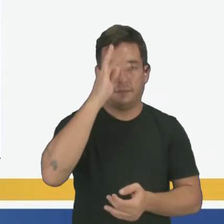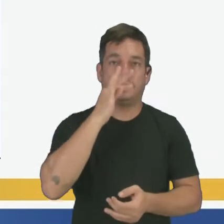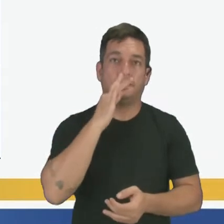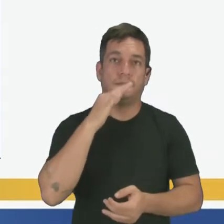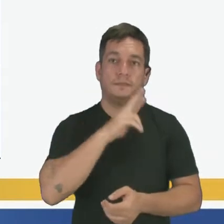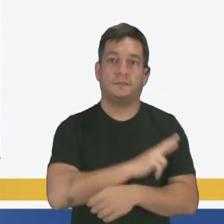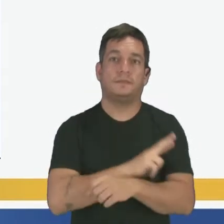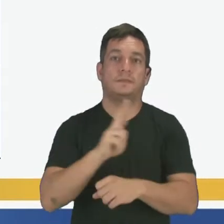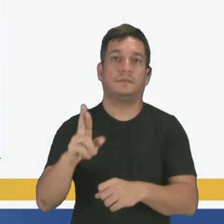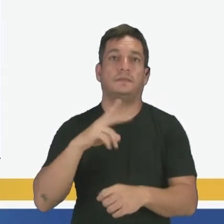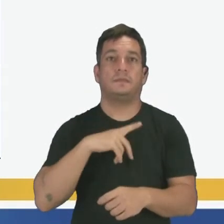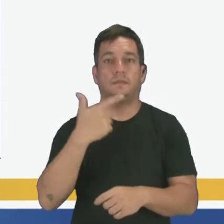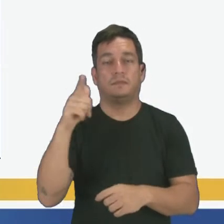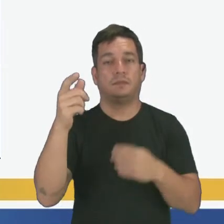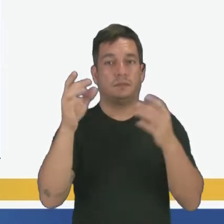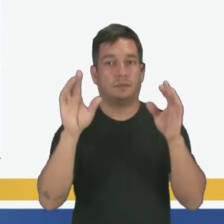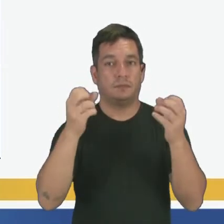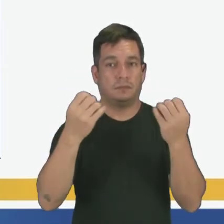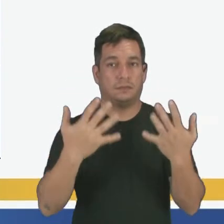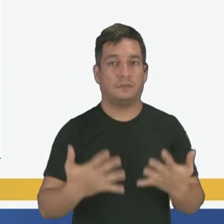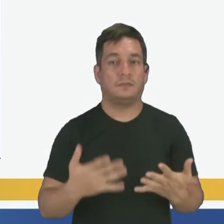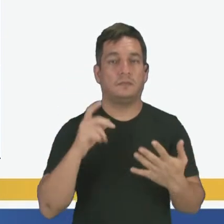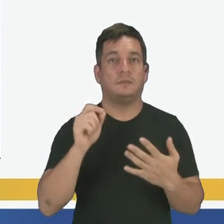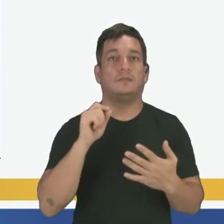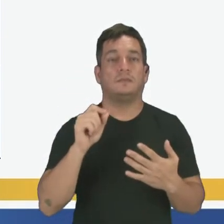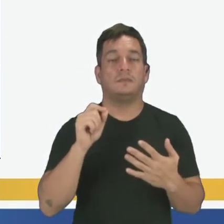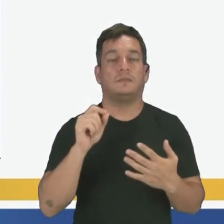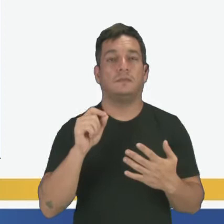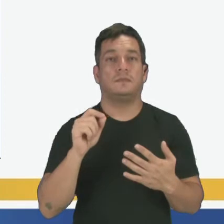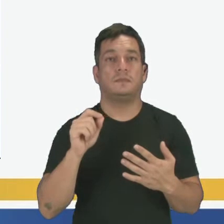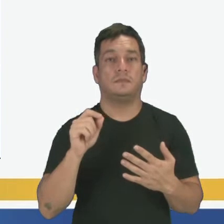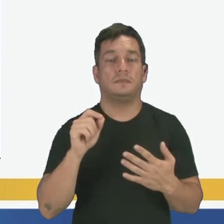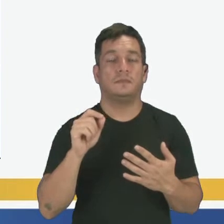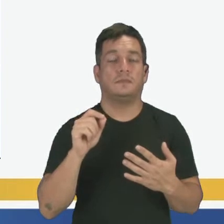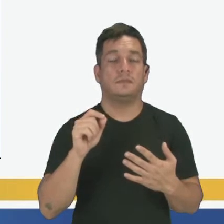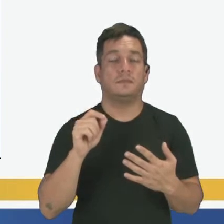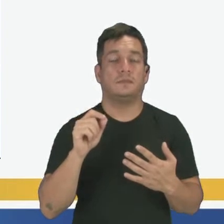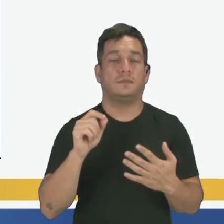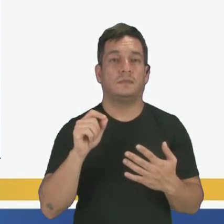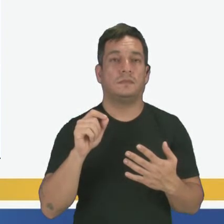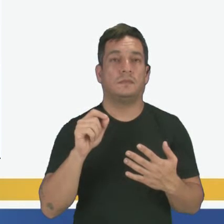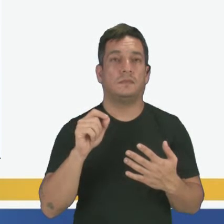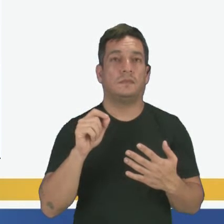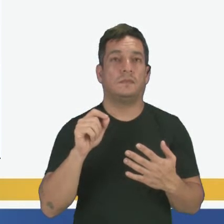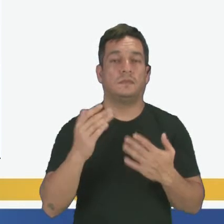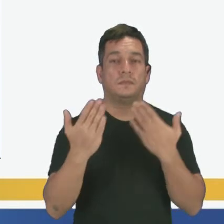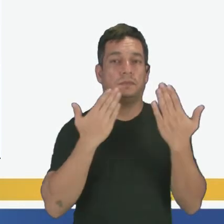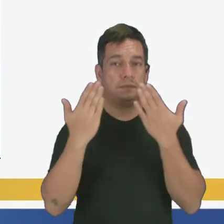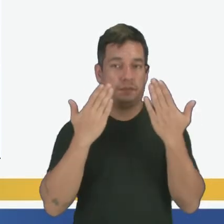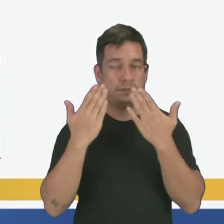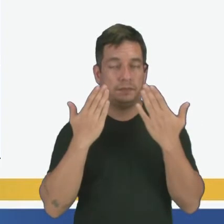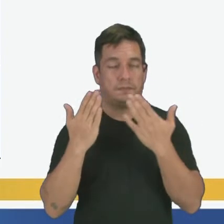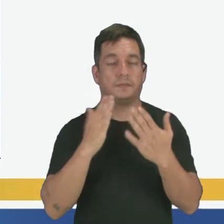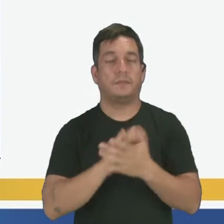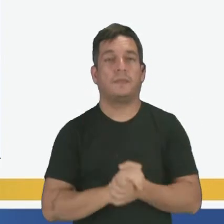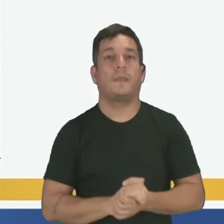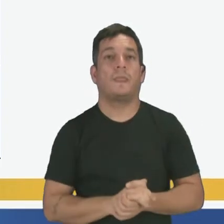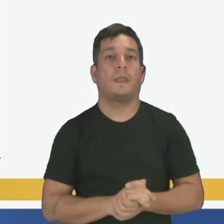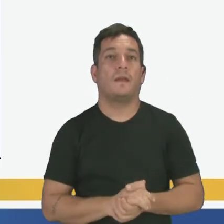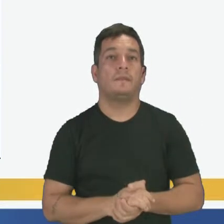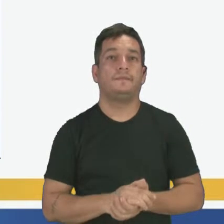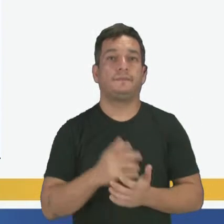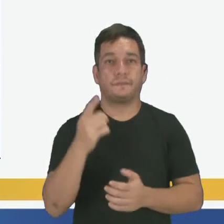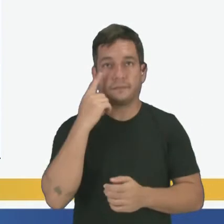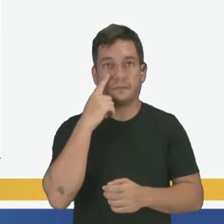religiosas, ela tem outra definição, um pouco, não é uma visão totalmente de comparação. Então, ela vai